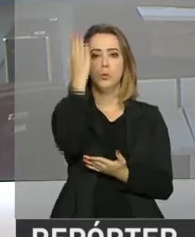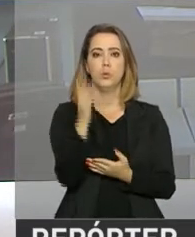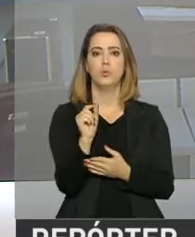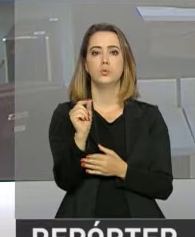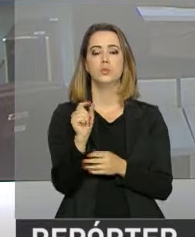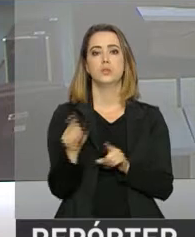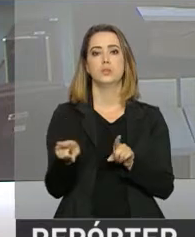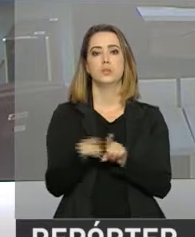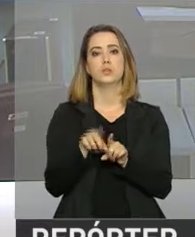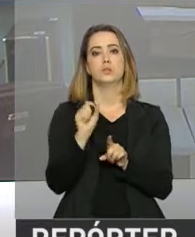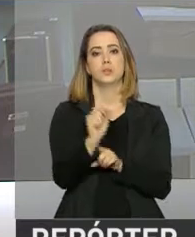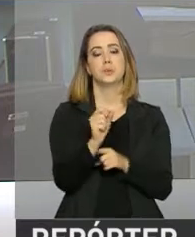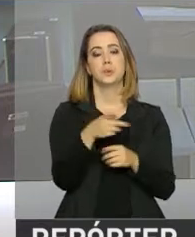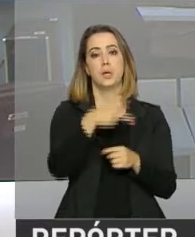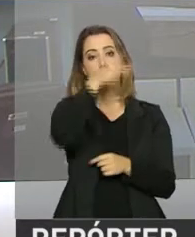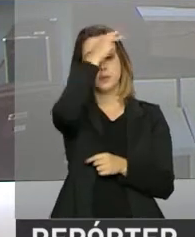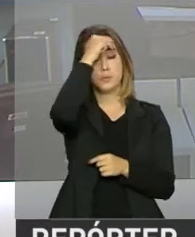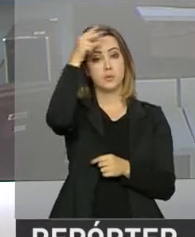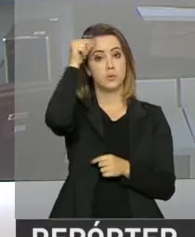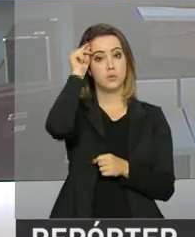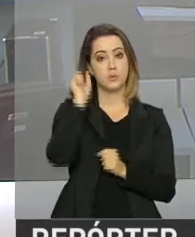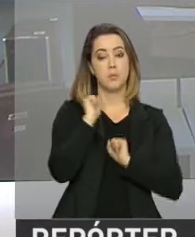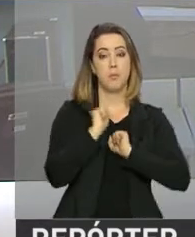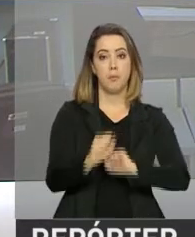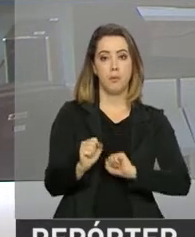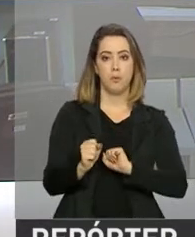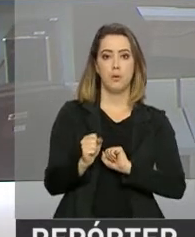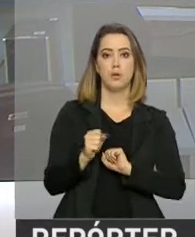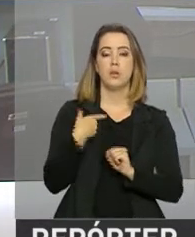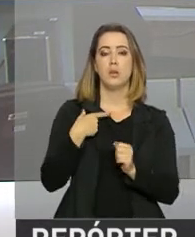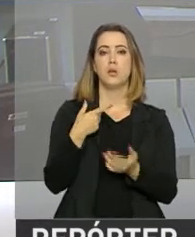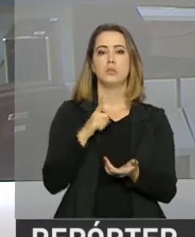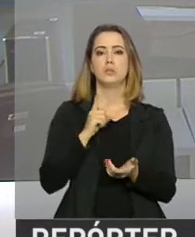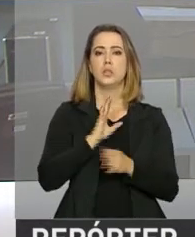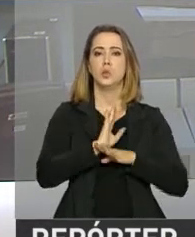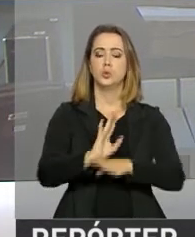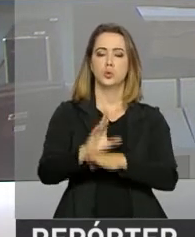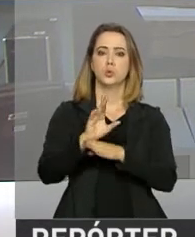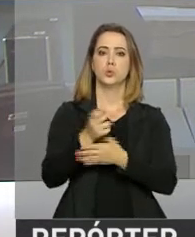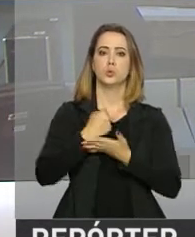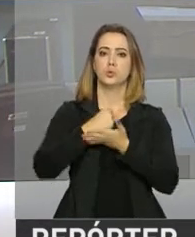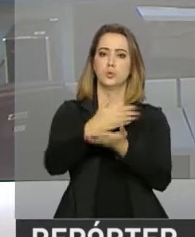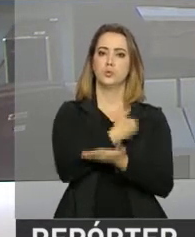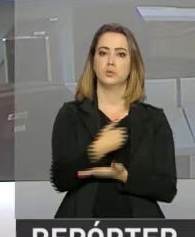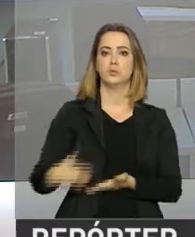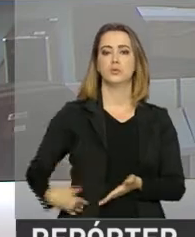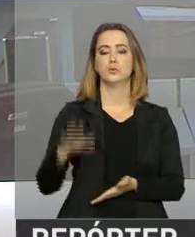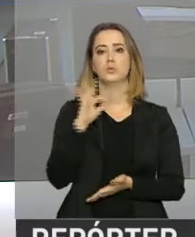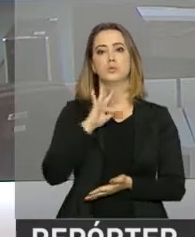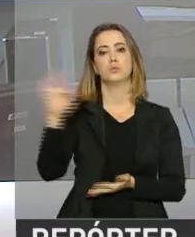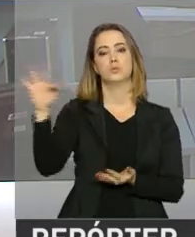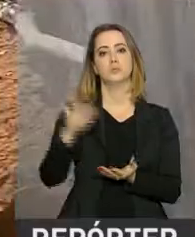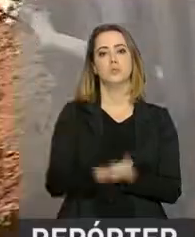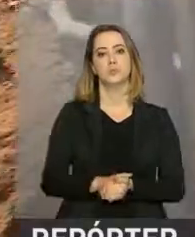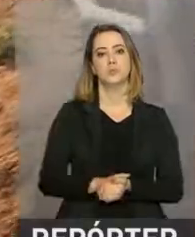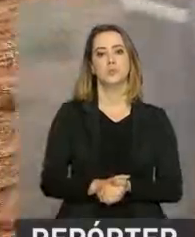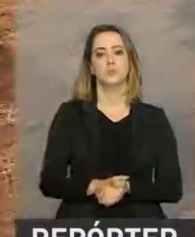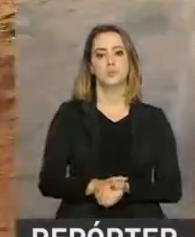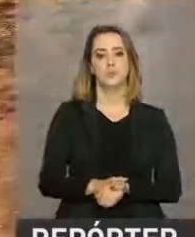e mato grosso com a medida as prefeituras vão poder contar com benefícios oferecidos pelo governo federal